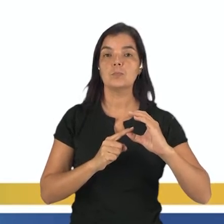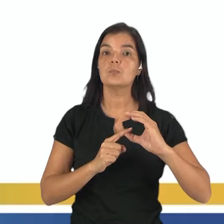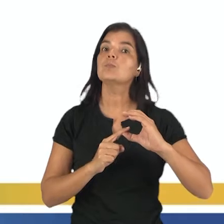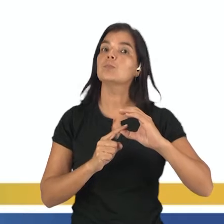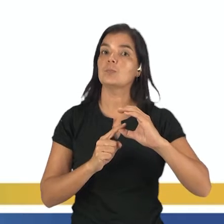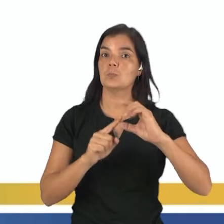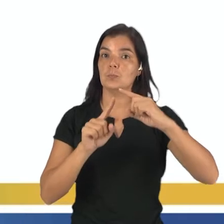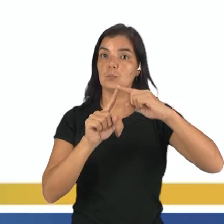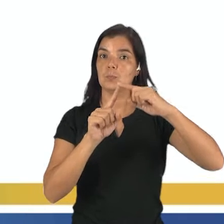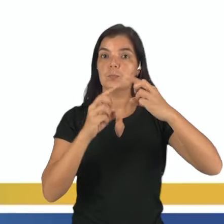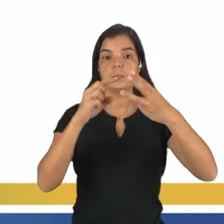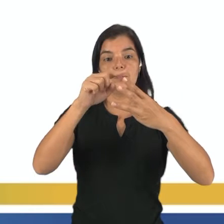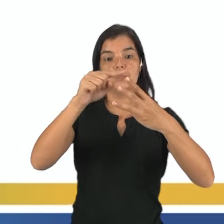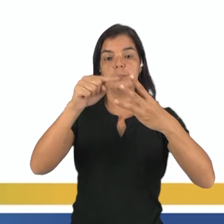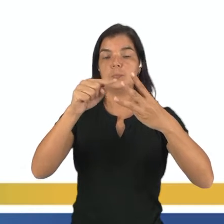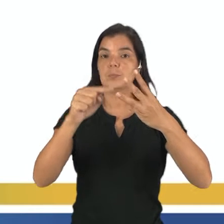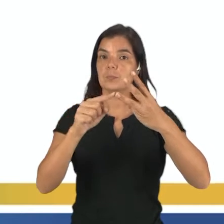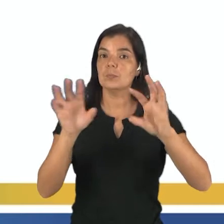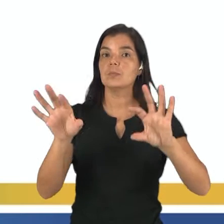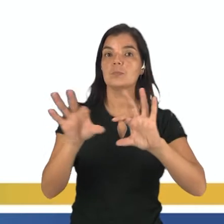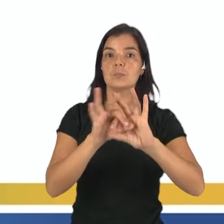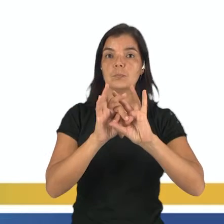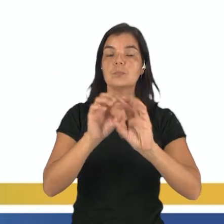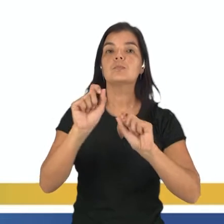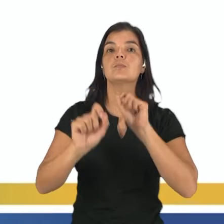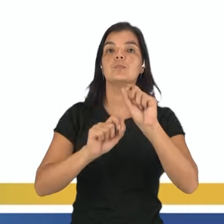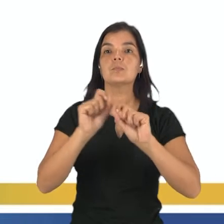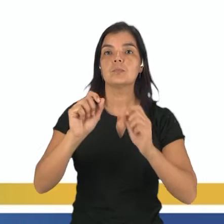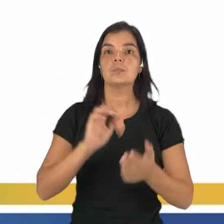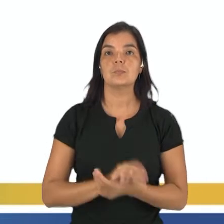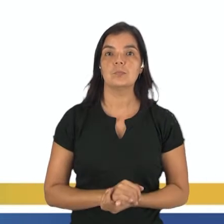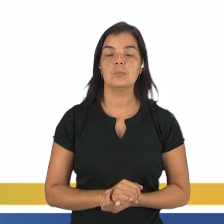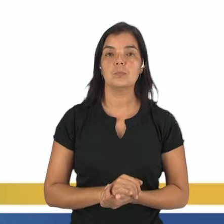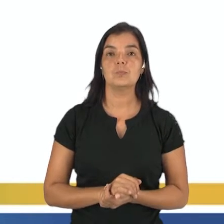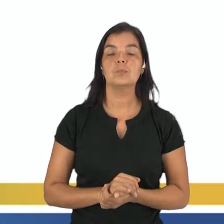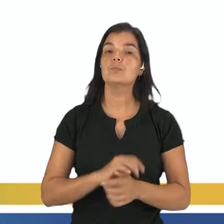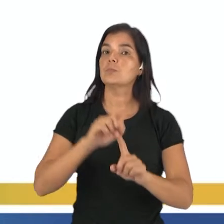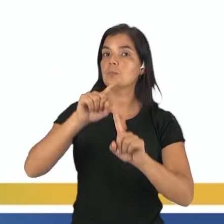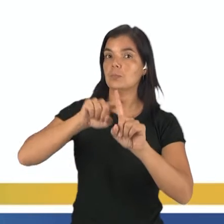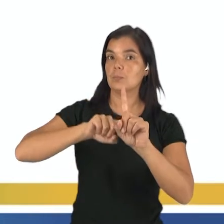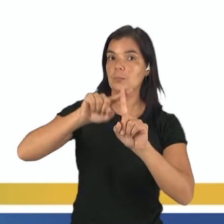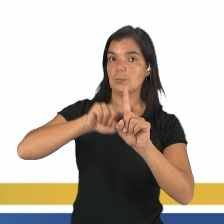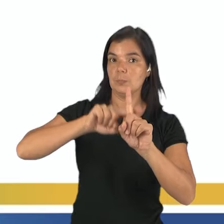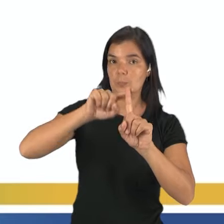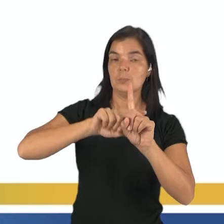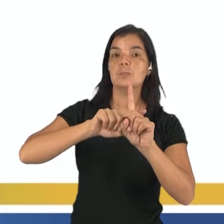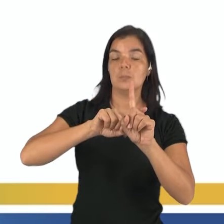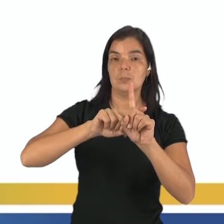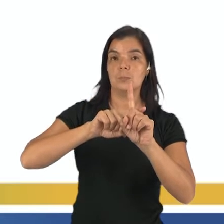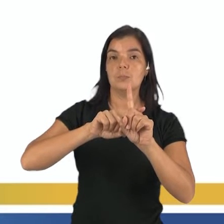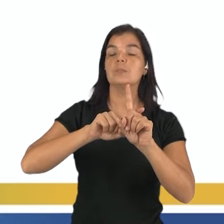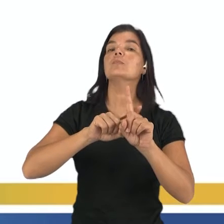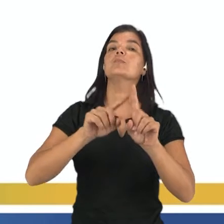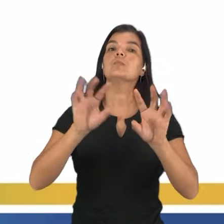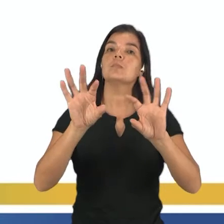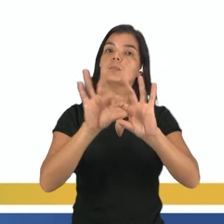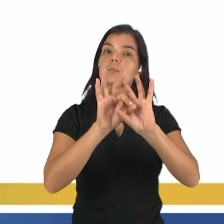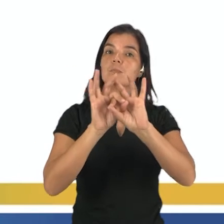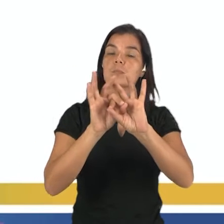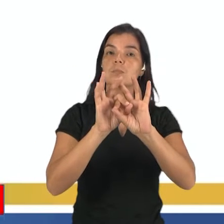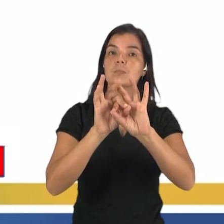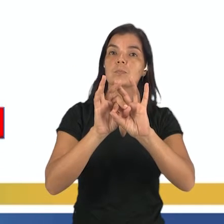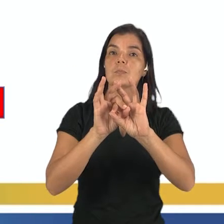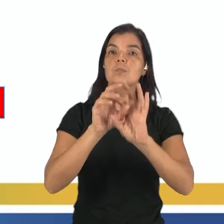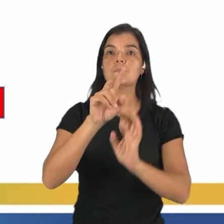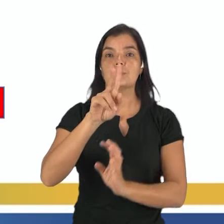em que três ou mais arestas se encontram é denominado, então, o encontro dessas linhas, dessas arestas, nós